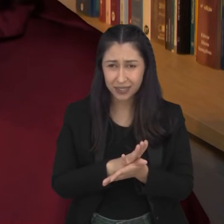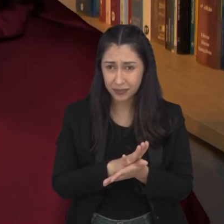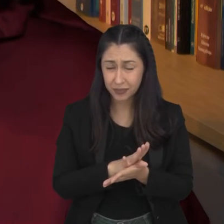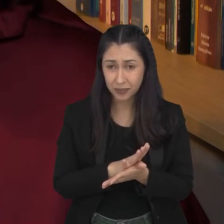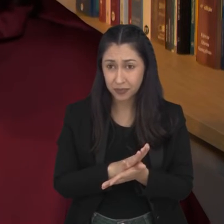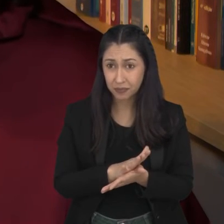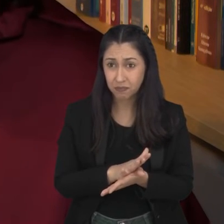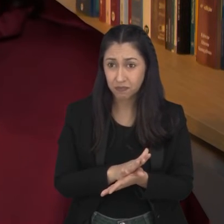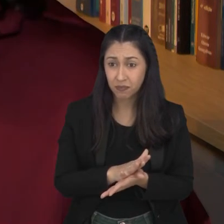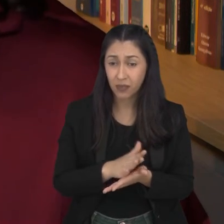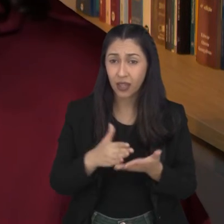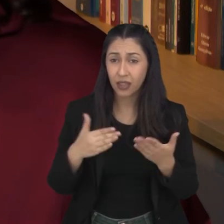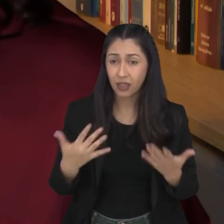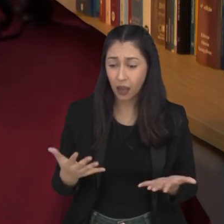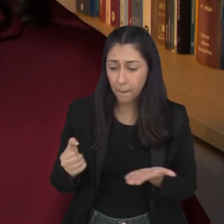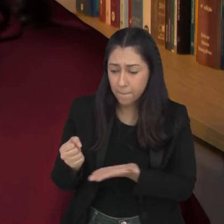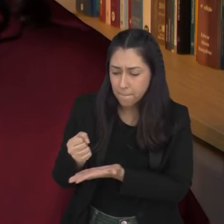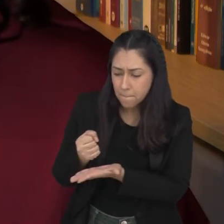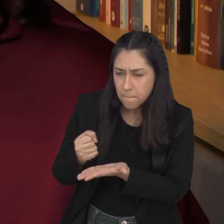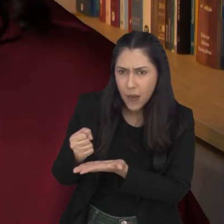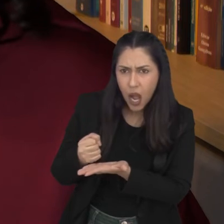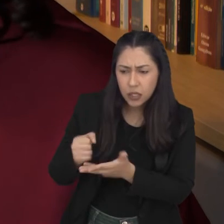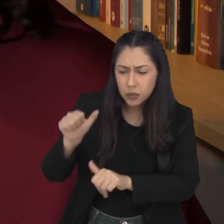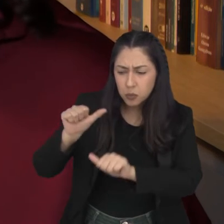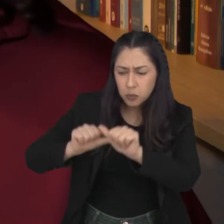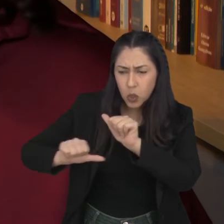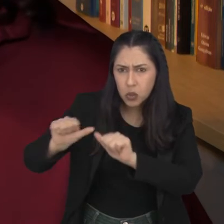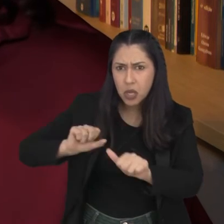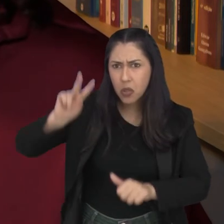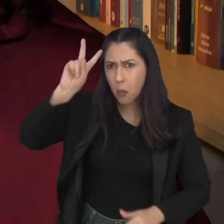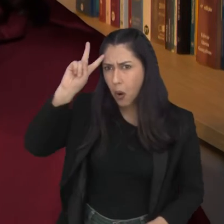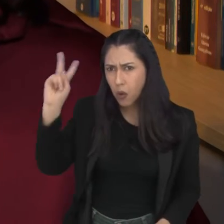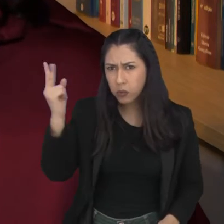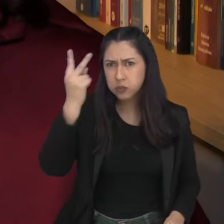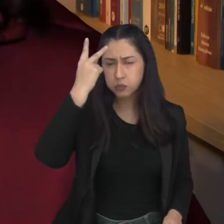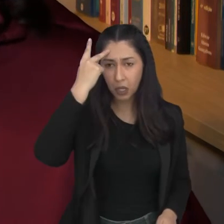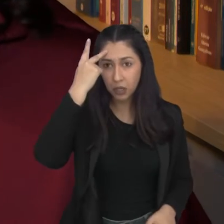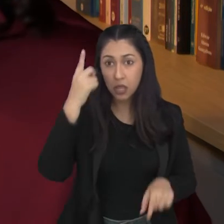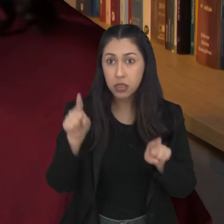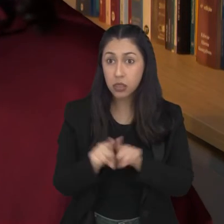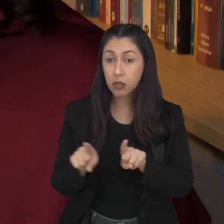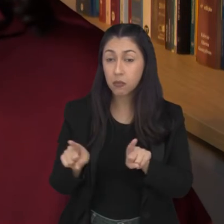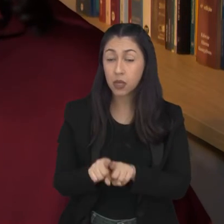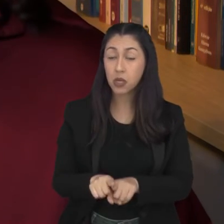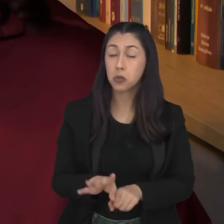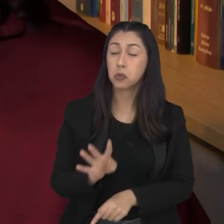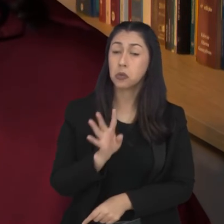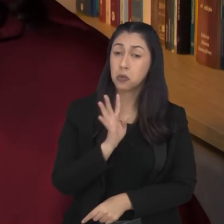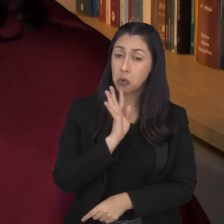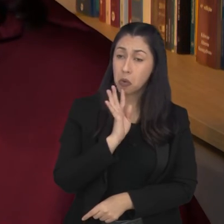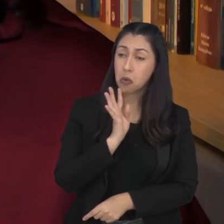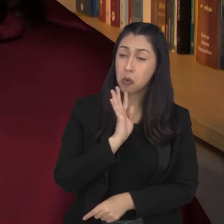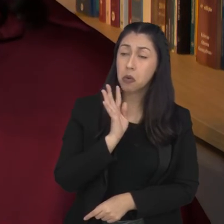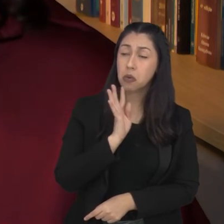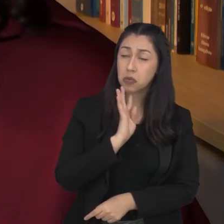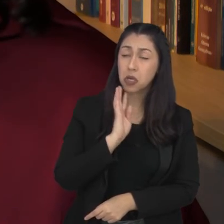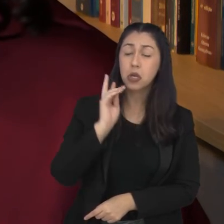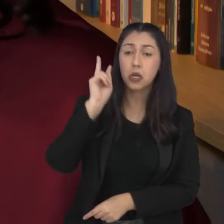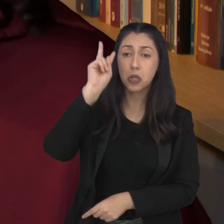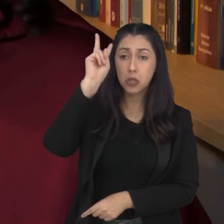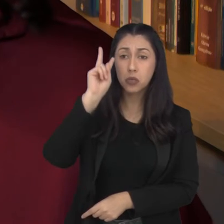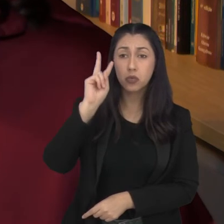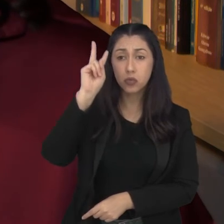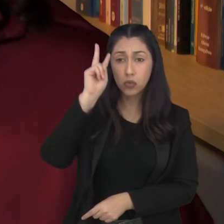não ataca do ponto de vista na base disso tudo, para mudança de mentalidade, para conhecimento de história,